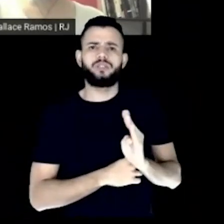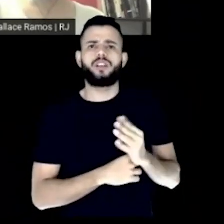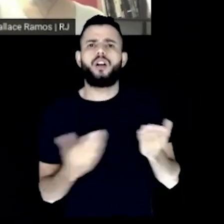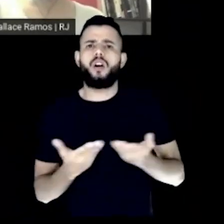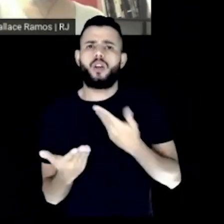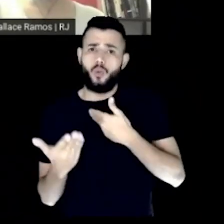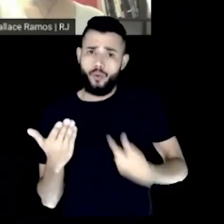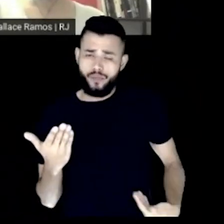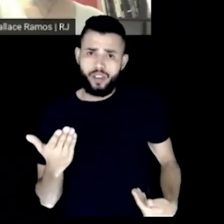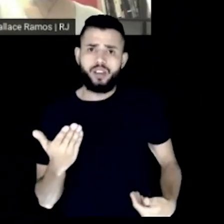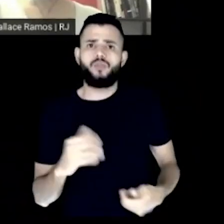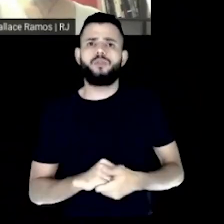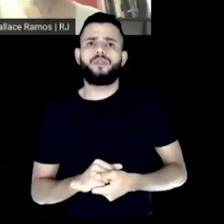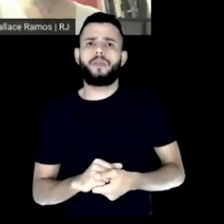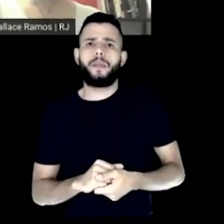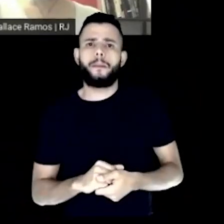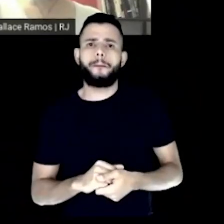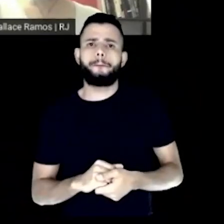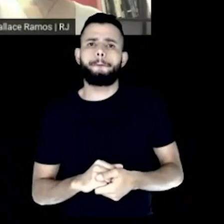Brasil com essa situação do governo,